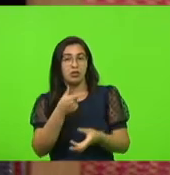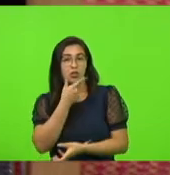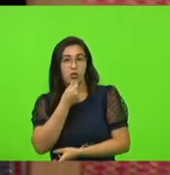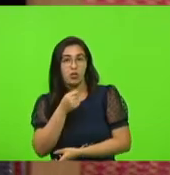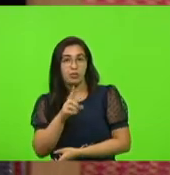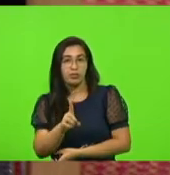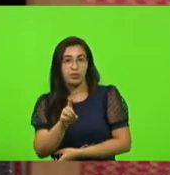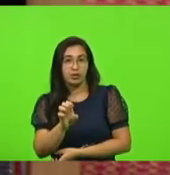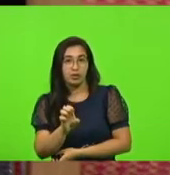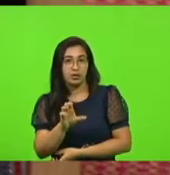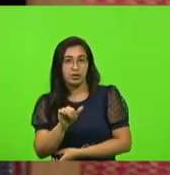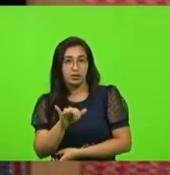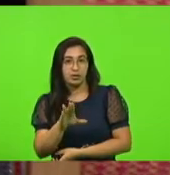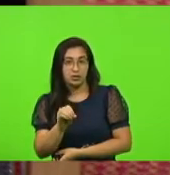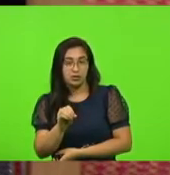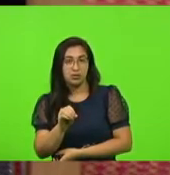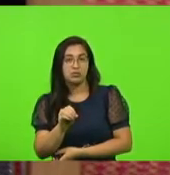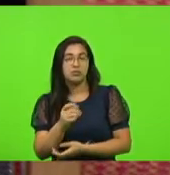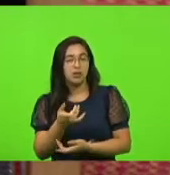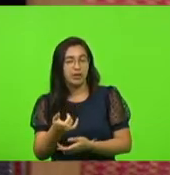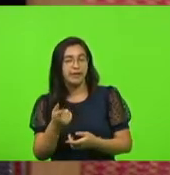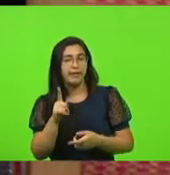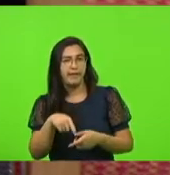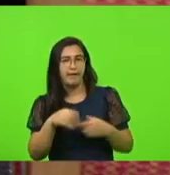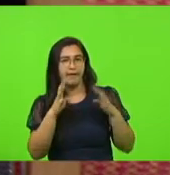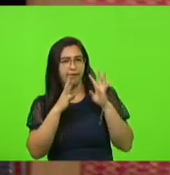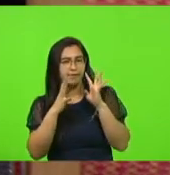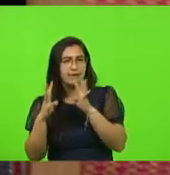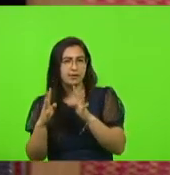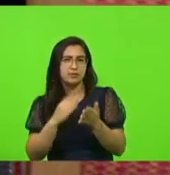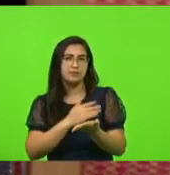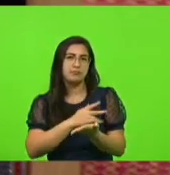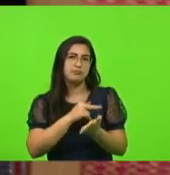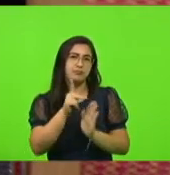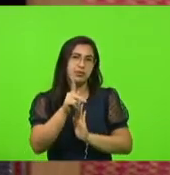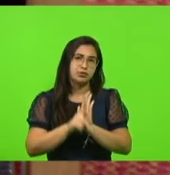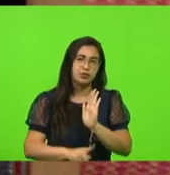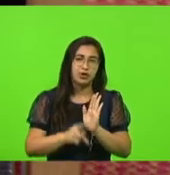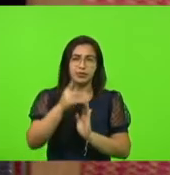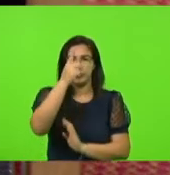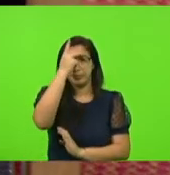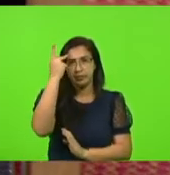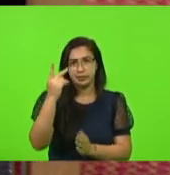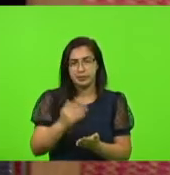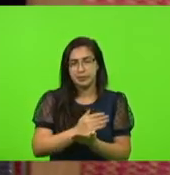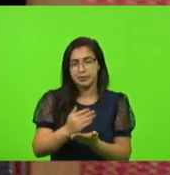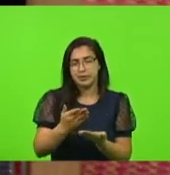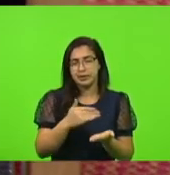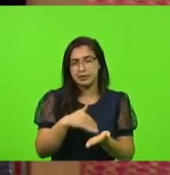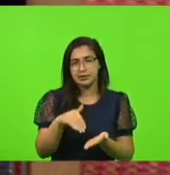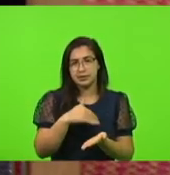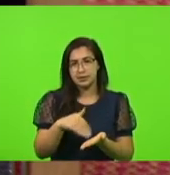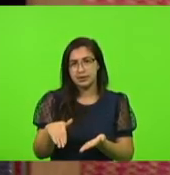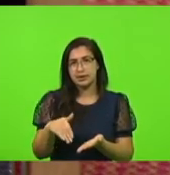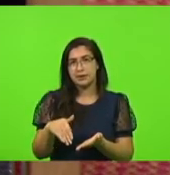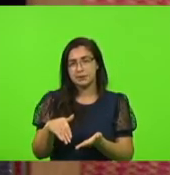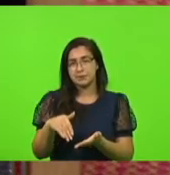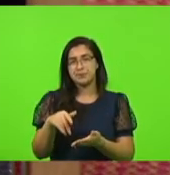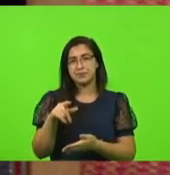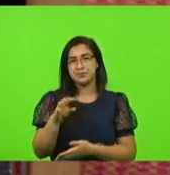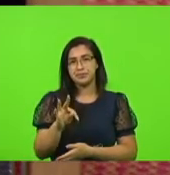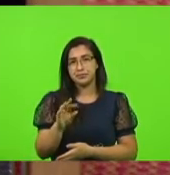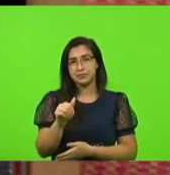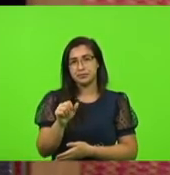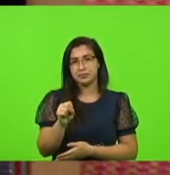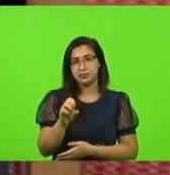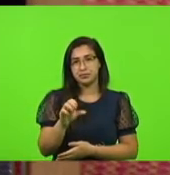cuidam desses projetos aí, essas pessoas, o secretário Tasca, o Décio, para tentarmos